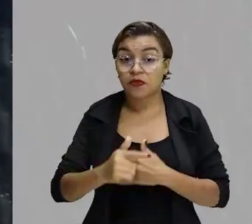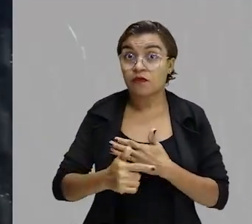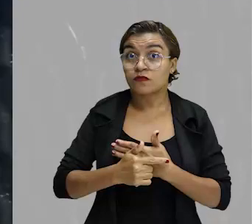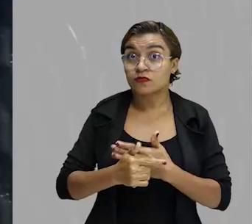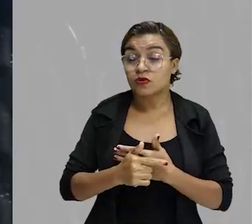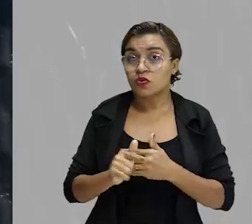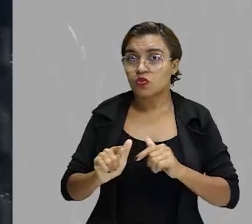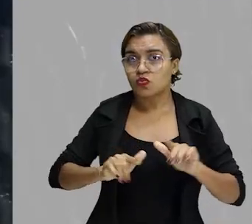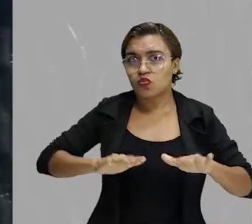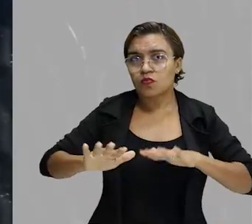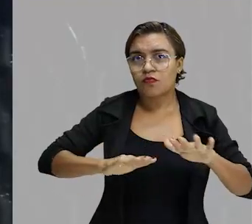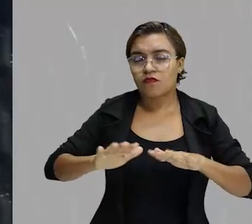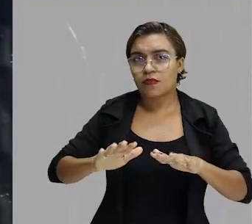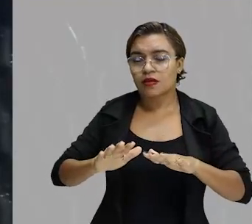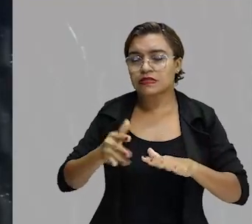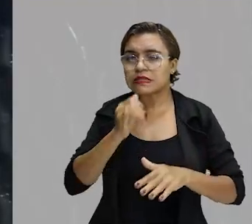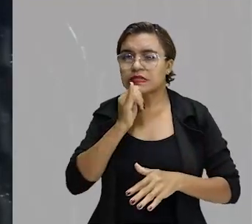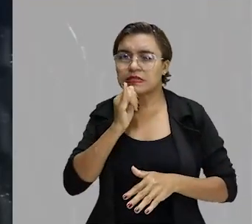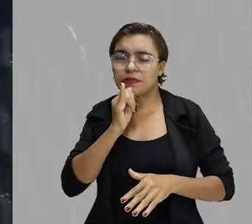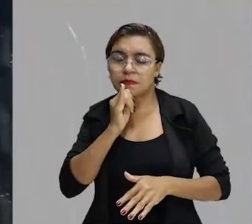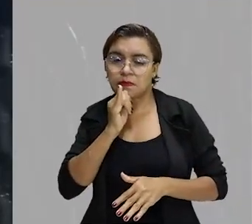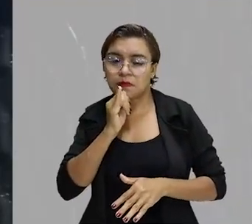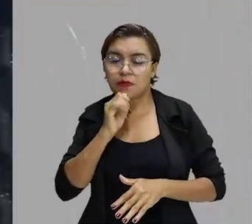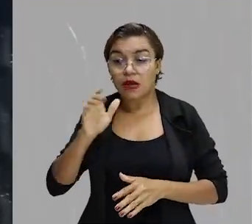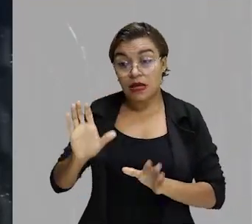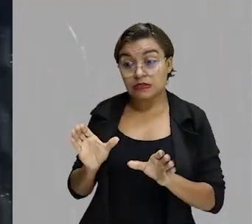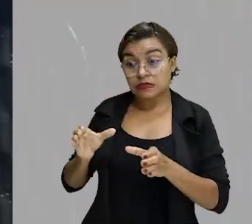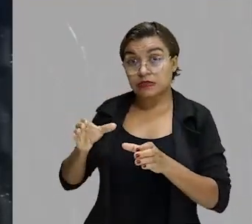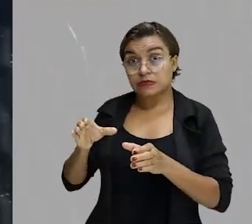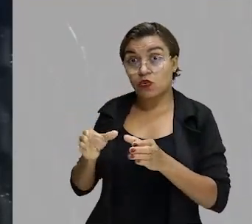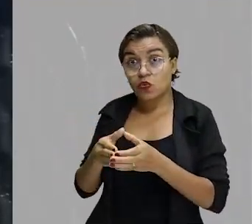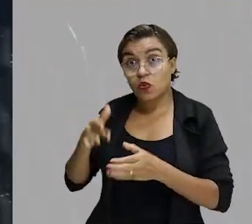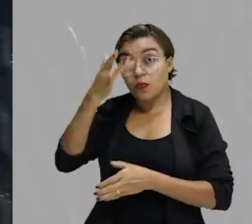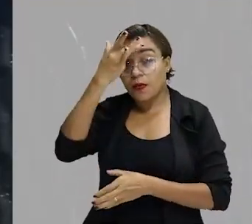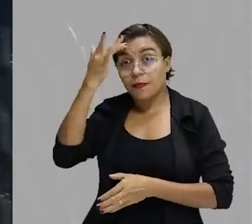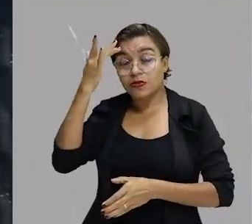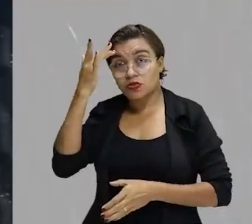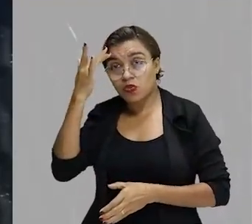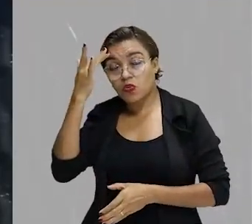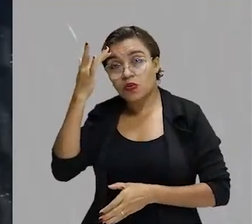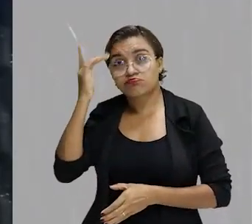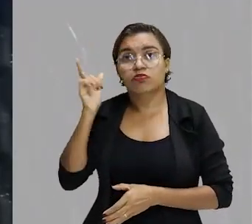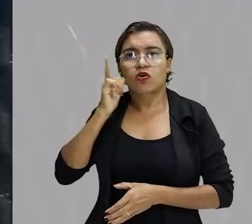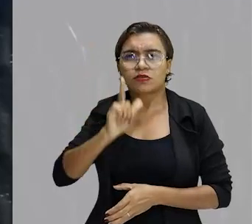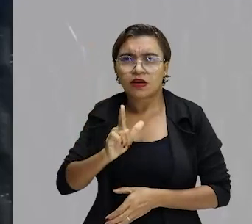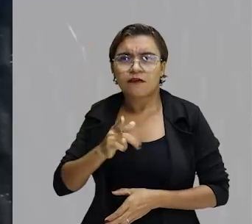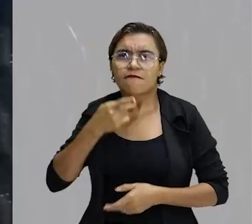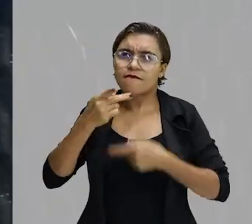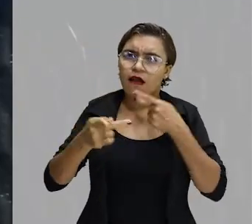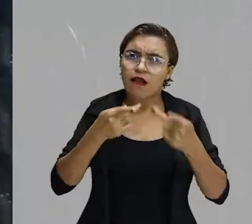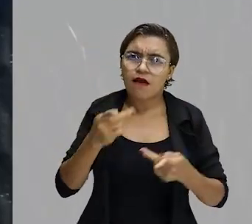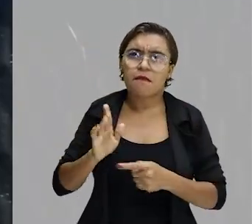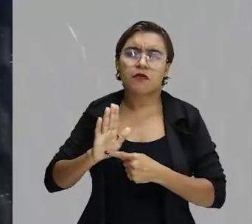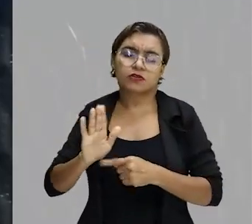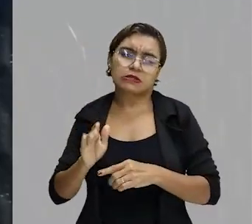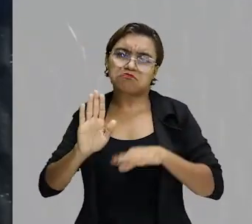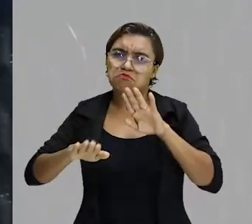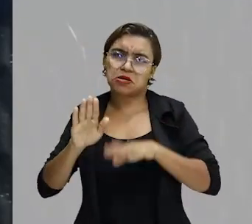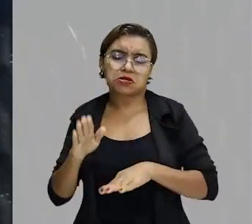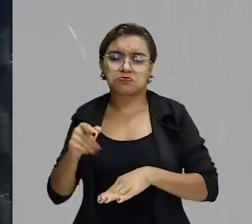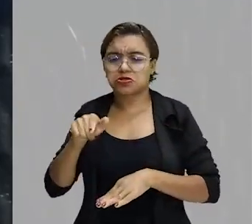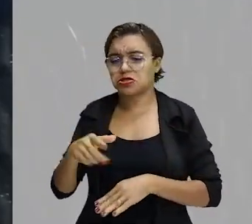movimento é dar voz a essas pessoas, que de alguma forma estão sendo tratadas com preconceito, estão sendo discriminadas, seja pelo